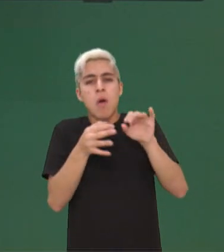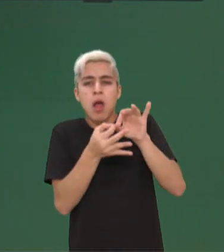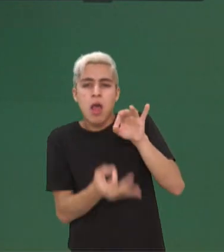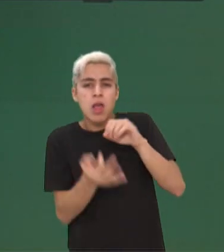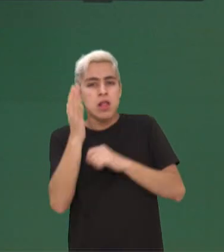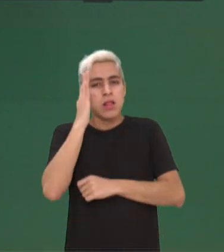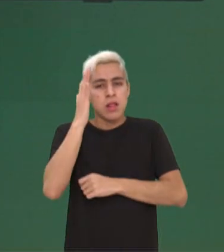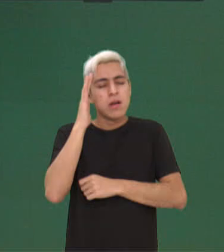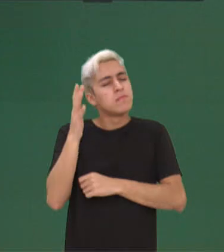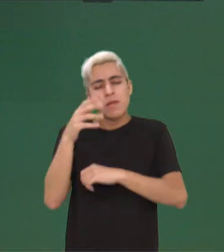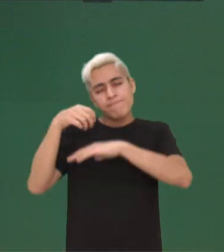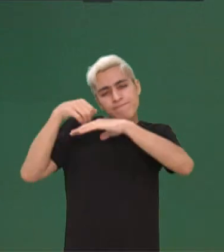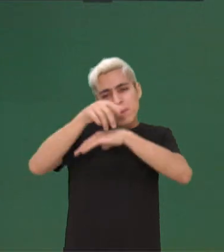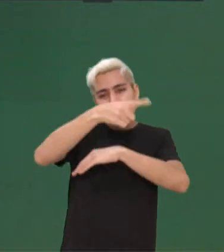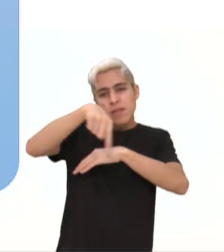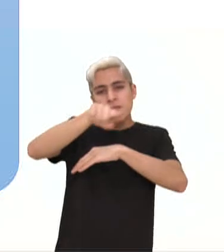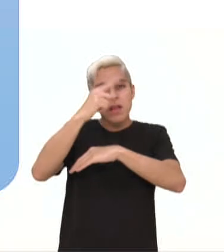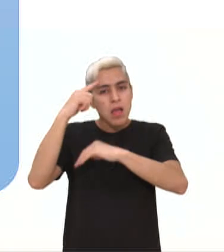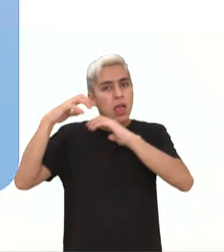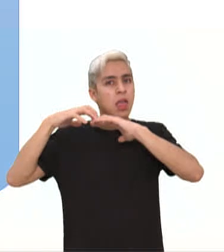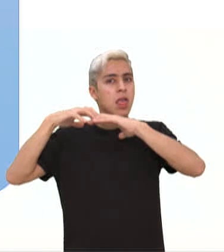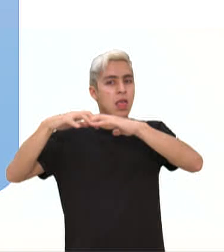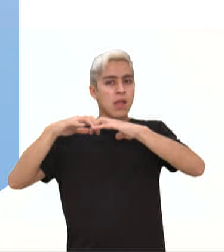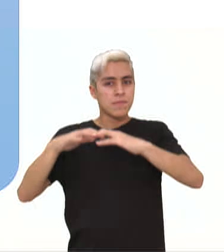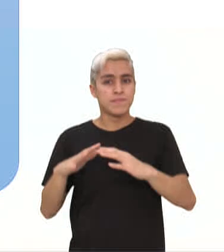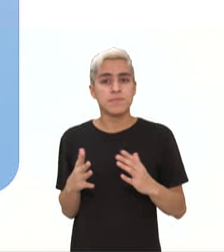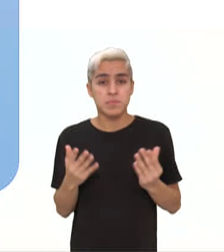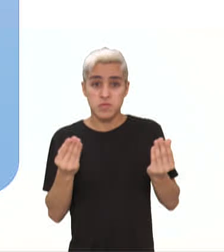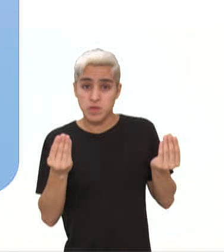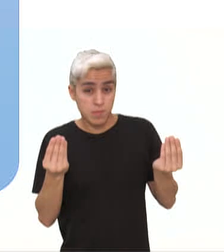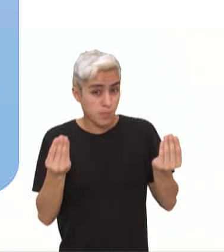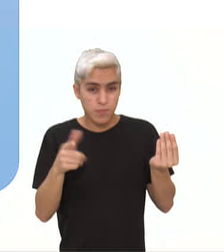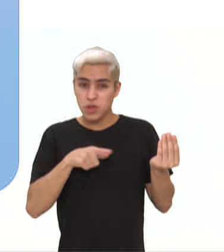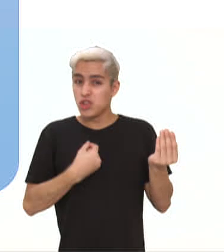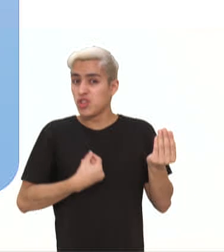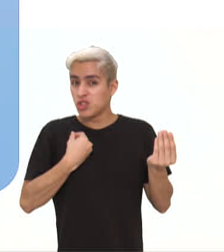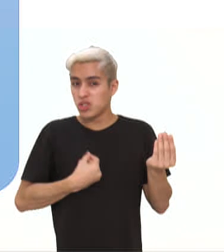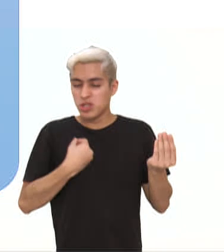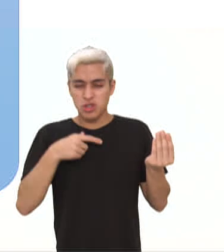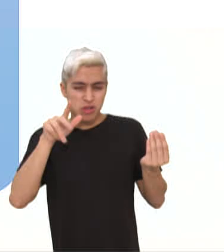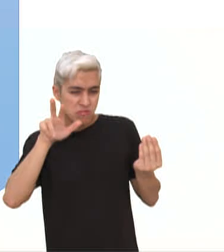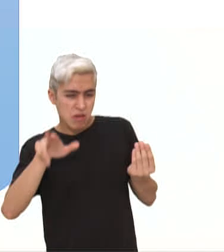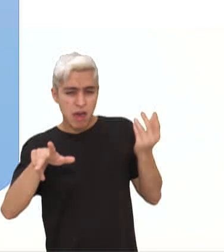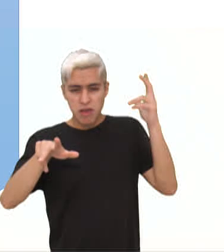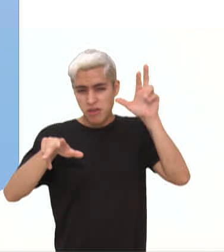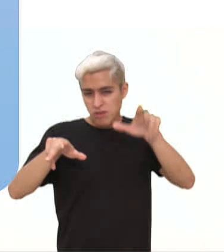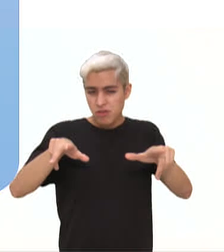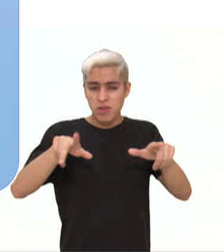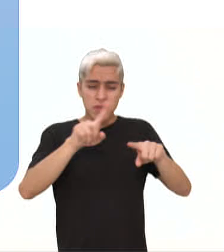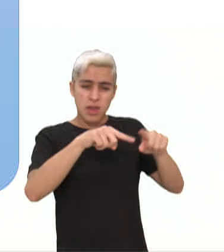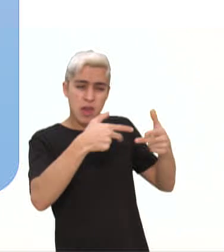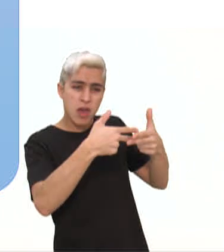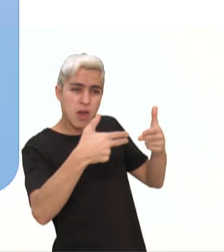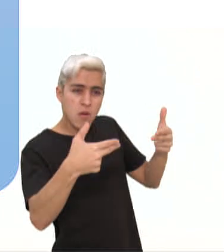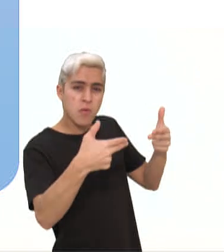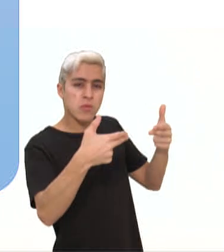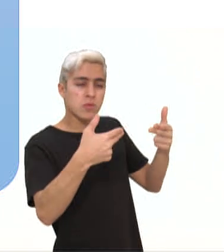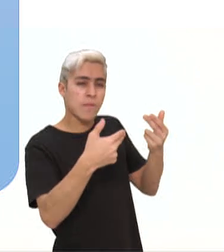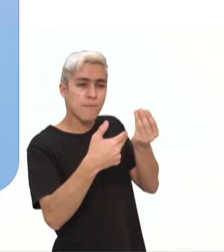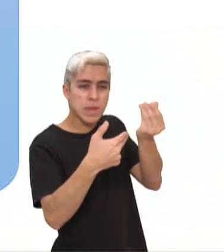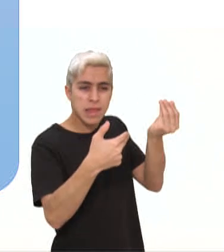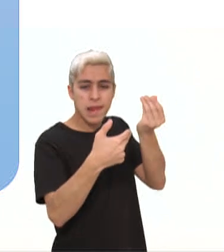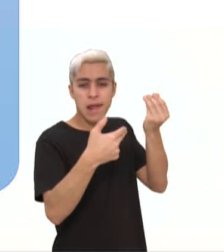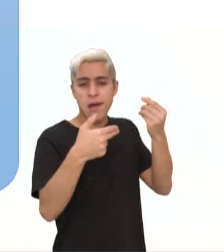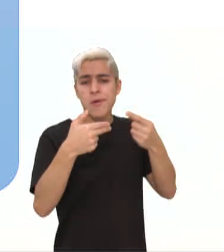extenso ali a nossa conversa, né? Por que há diferença entre a distribuição de recursos minerais e o desenvolvimento